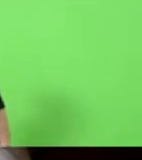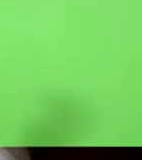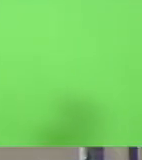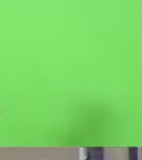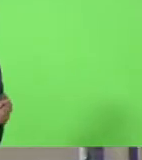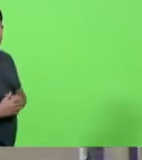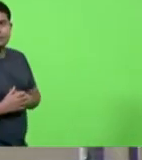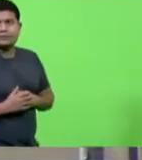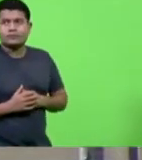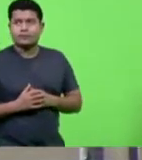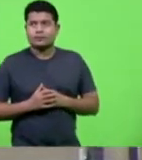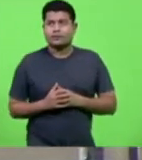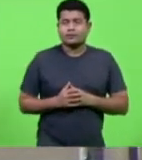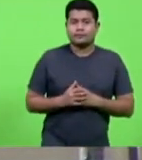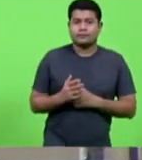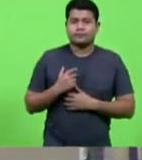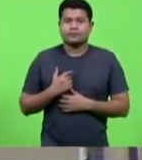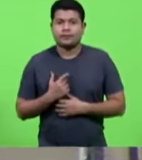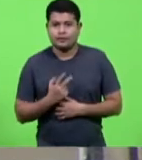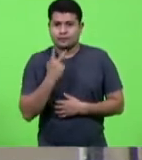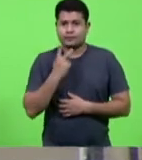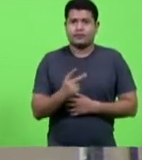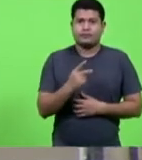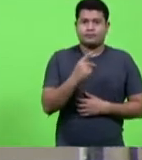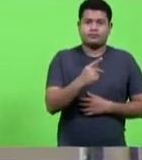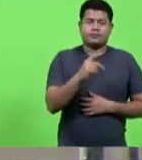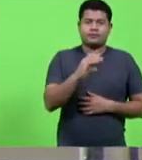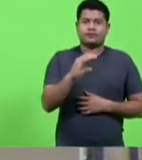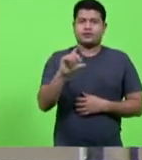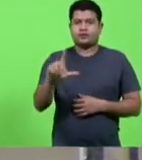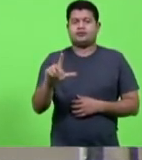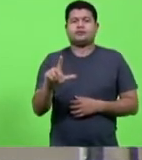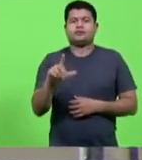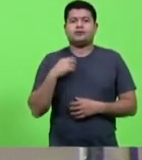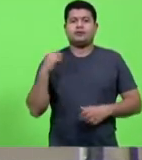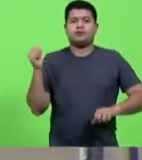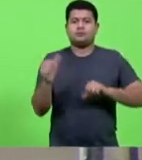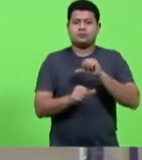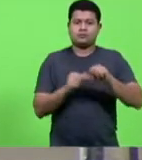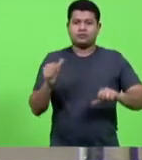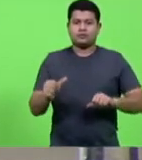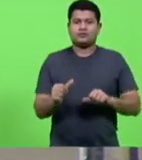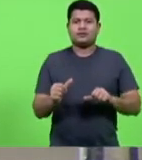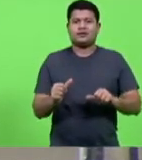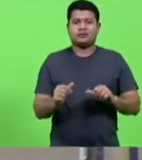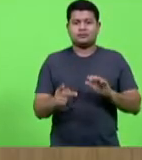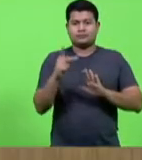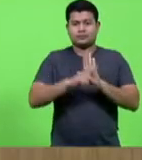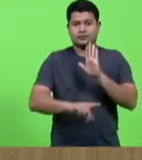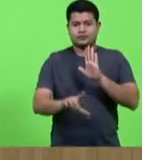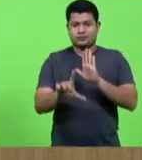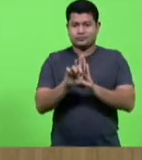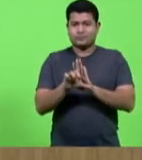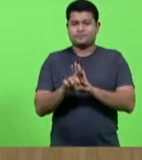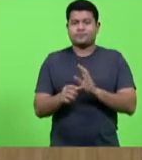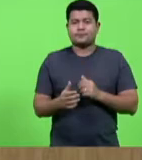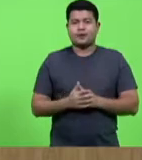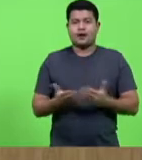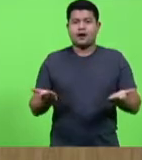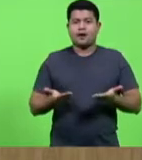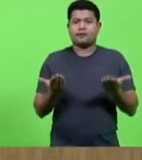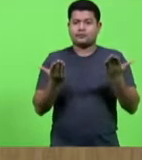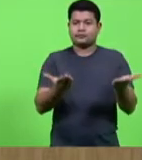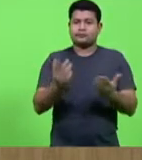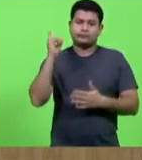enunciado, eu falei PLC, é PCL, Projeto de Conversão em Lei. Agora sim, com a palavra o deputado Silvio Drevec. Obrigado,